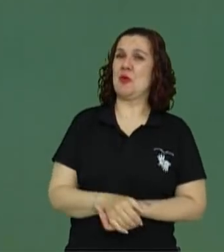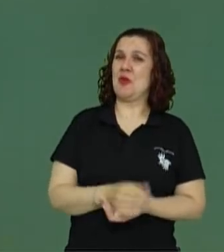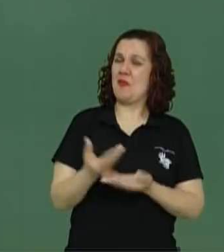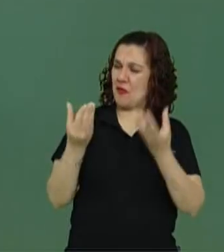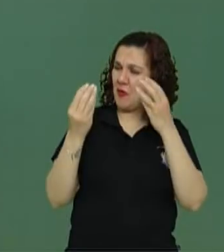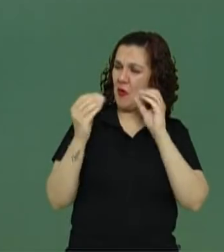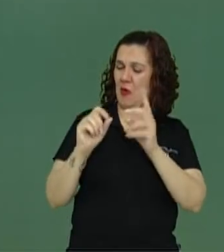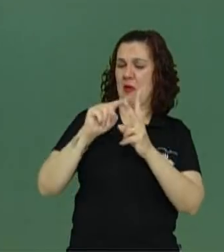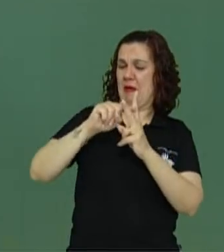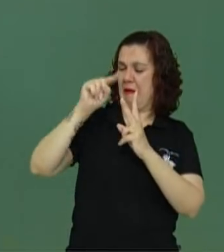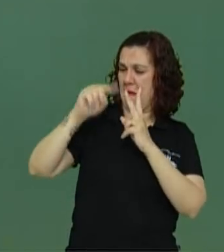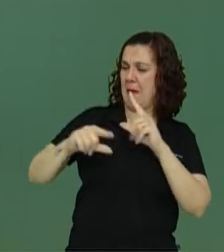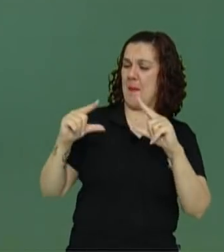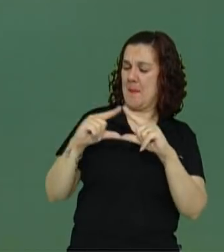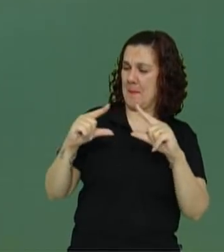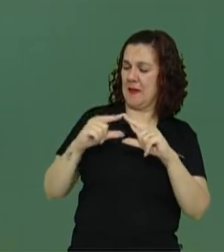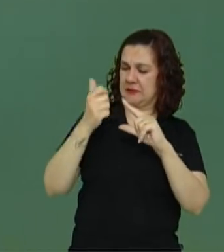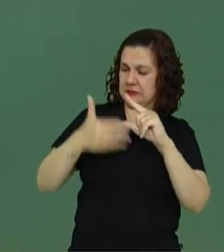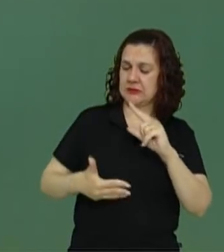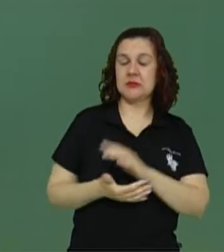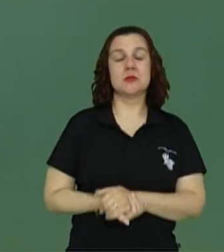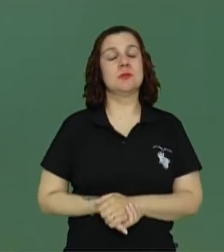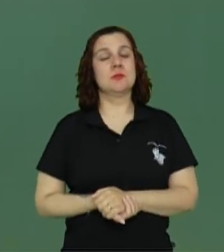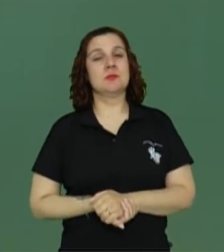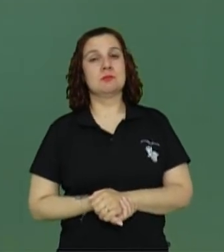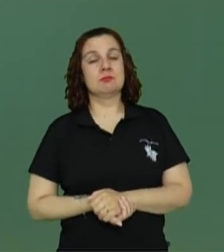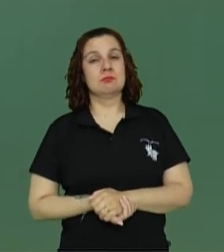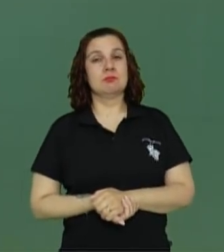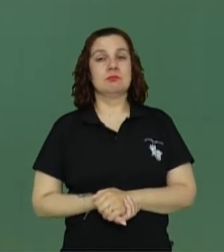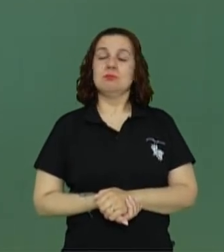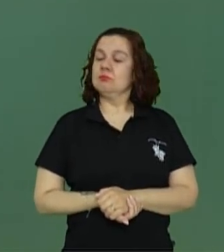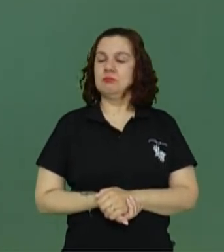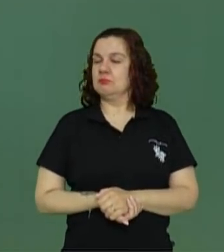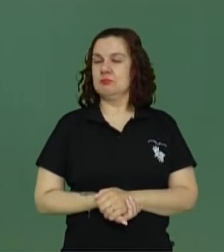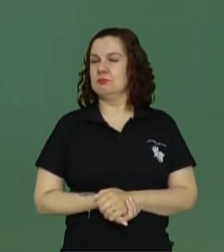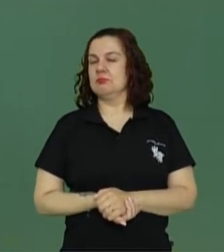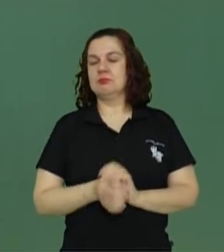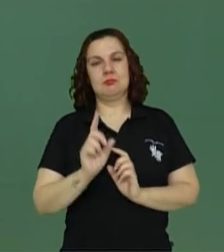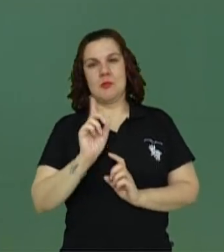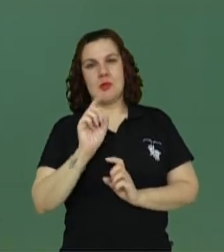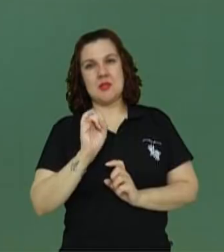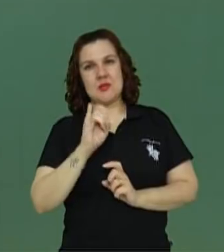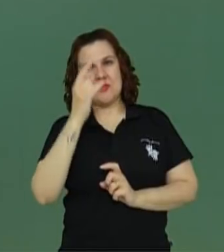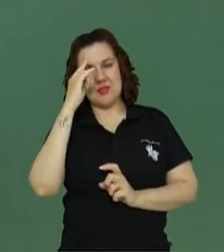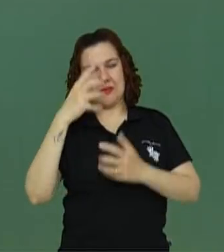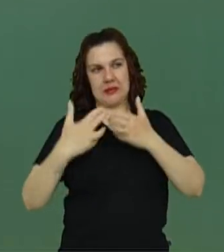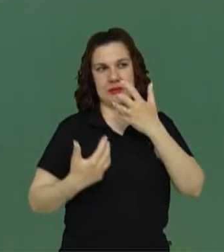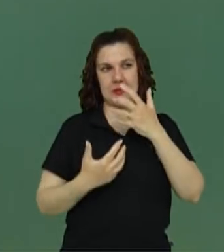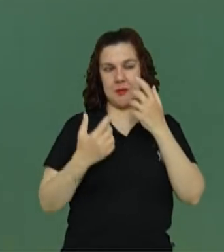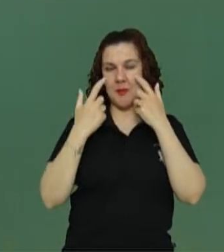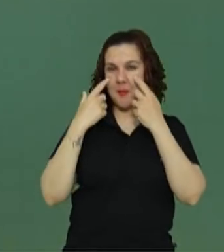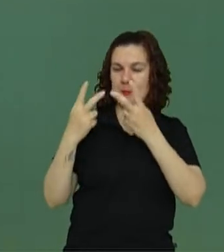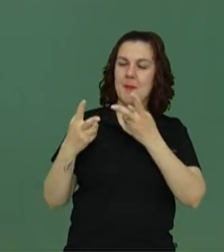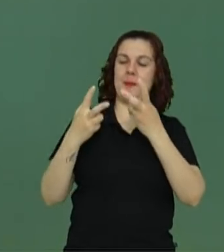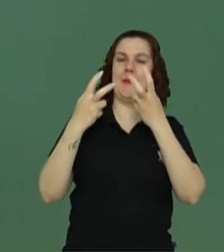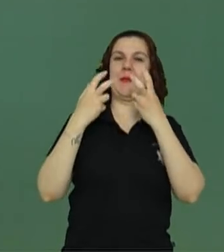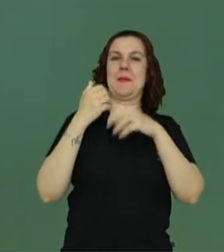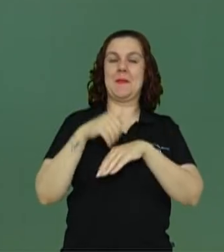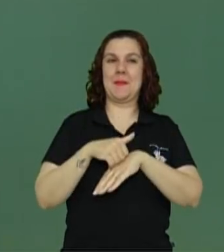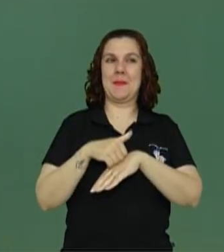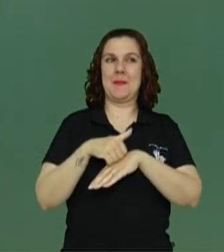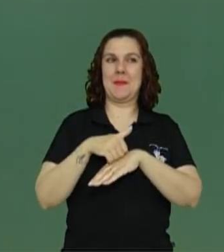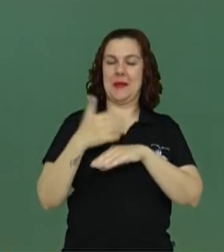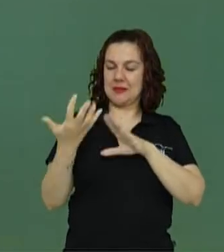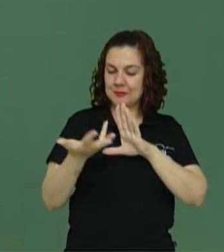aplicar Bhaskara aqui para resolver e tal. Eu diria para você, não se você tiver aquele olhar assim,